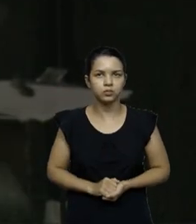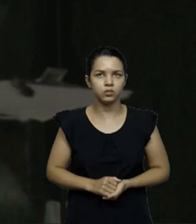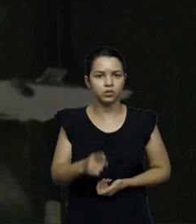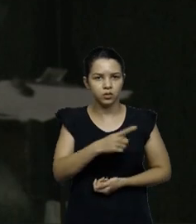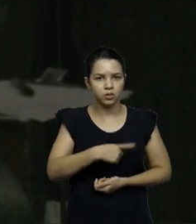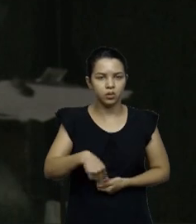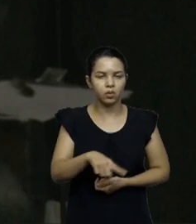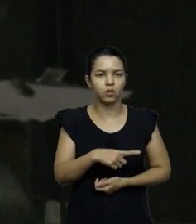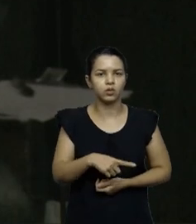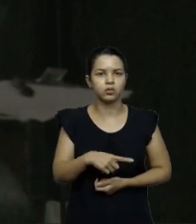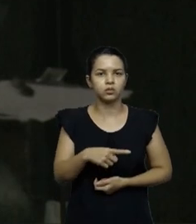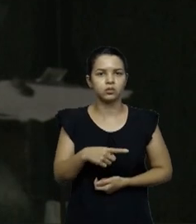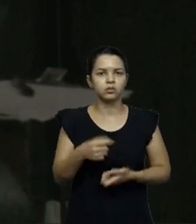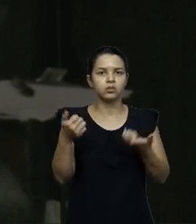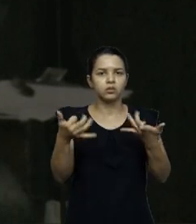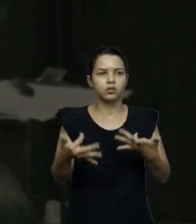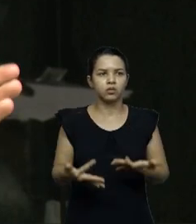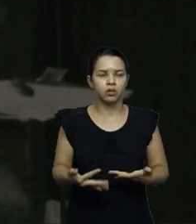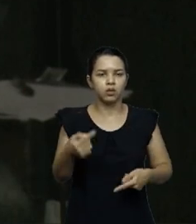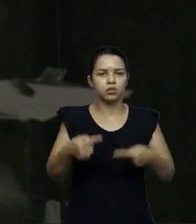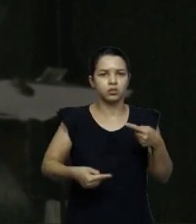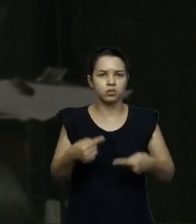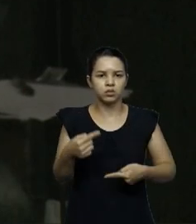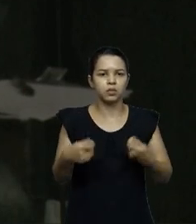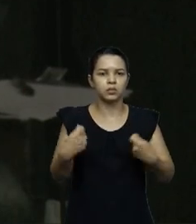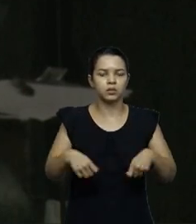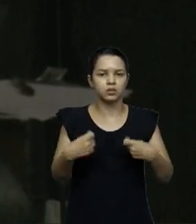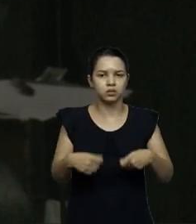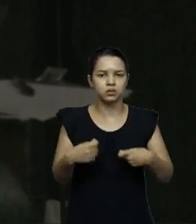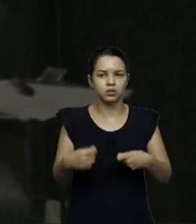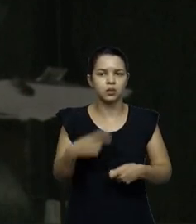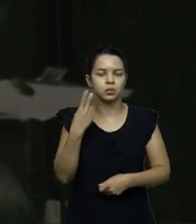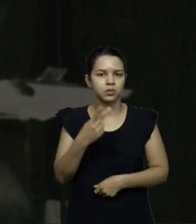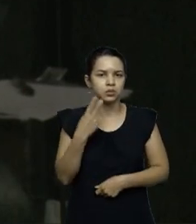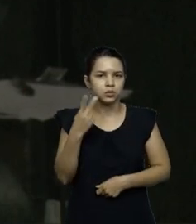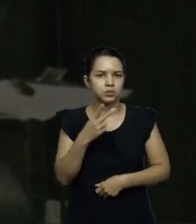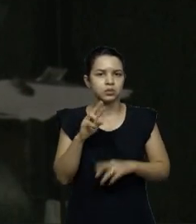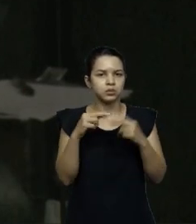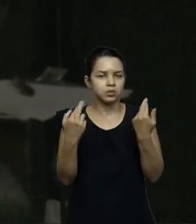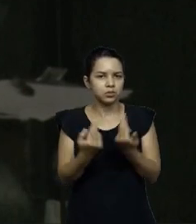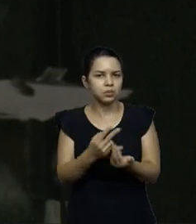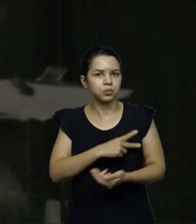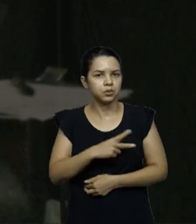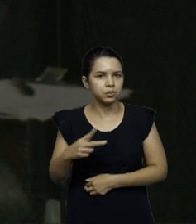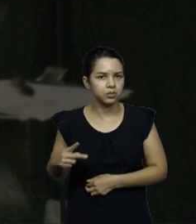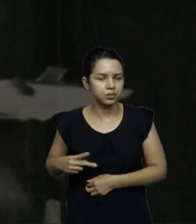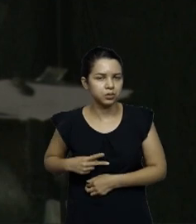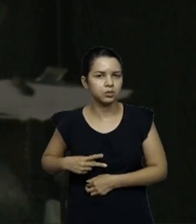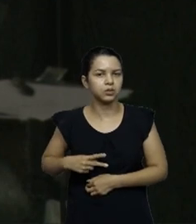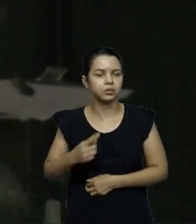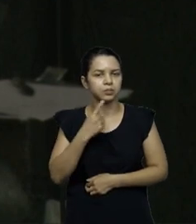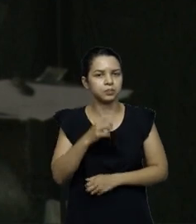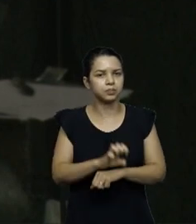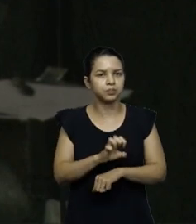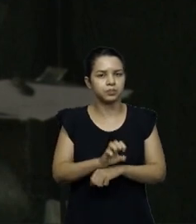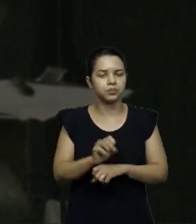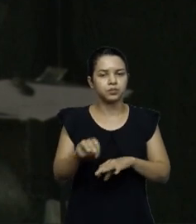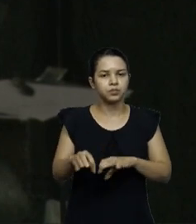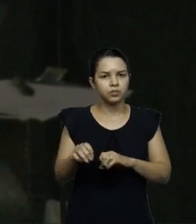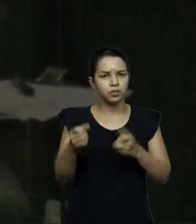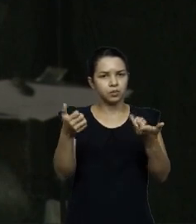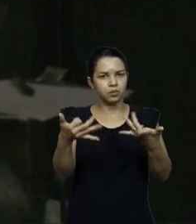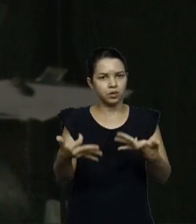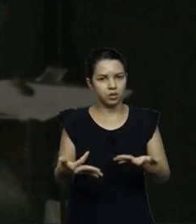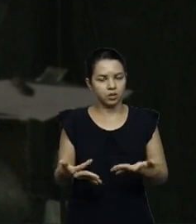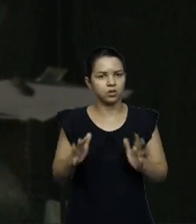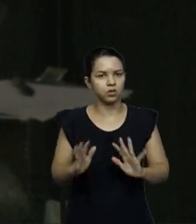falar é que essa política na outra audiência pública que teve aqui sobre o plano Estadual de Educação Eu já falei essa política de